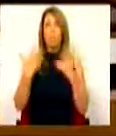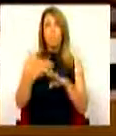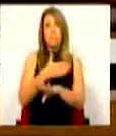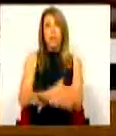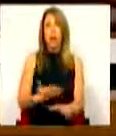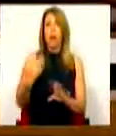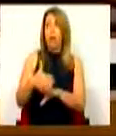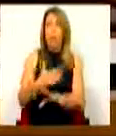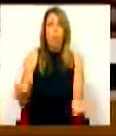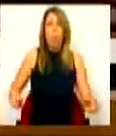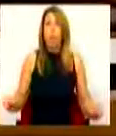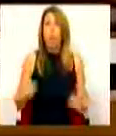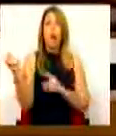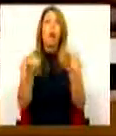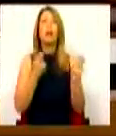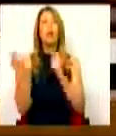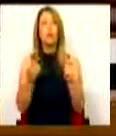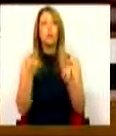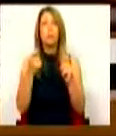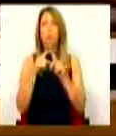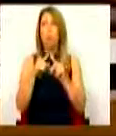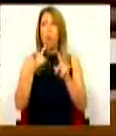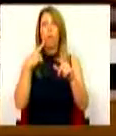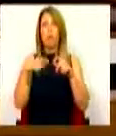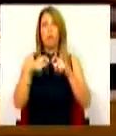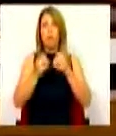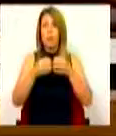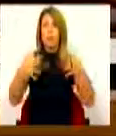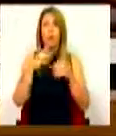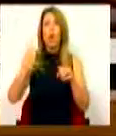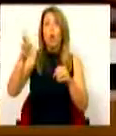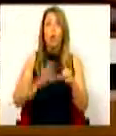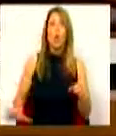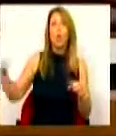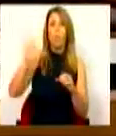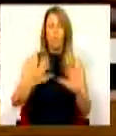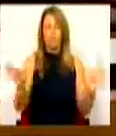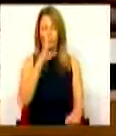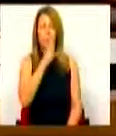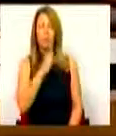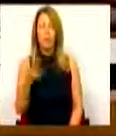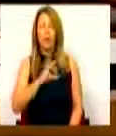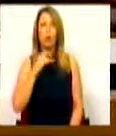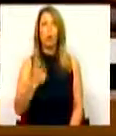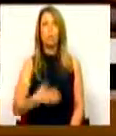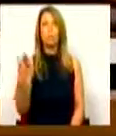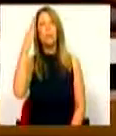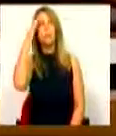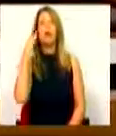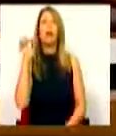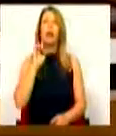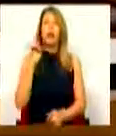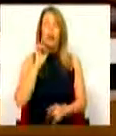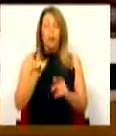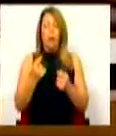e discussão mais alargado ao longo do país. Na prática, Sr. Presidente, consideramos muito importante a construção de um Plano Nacional